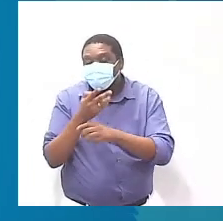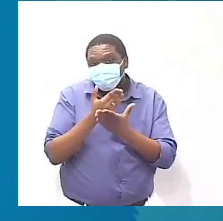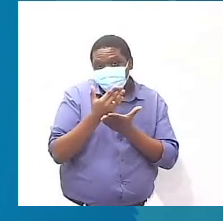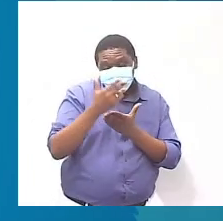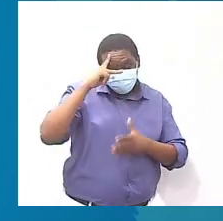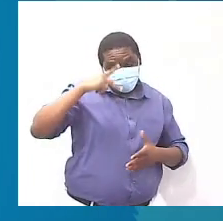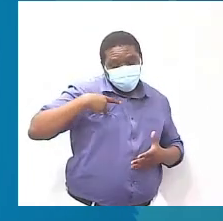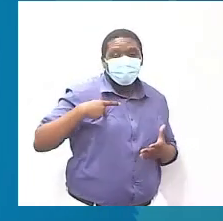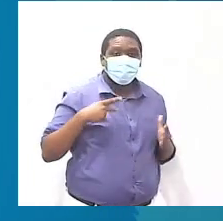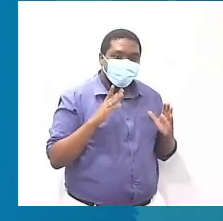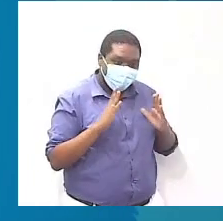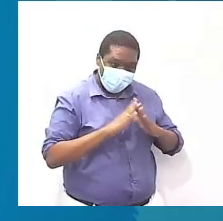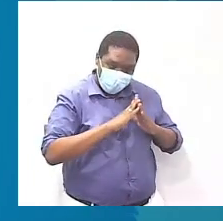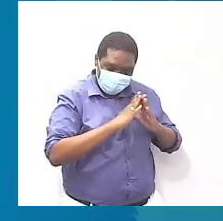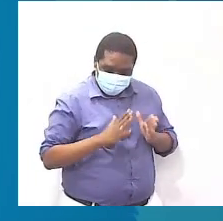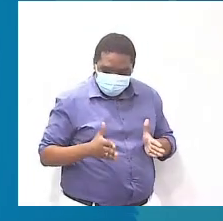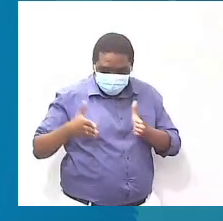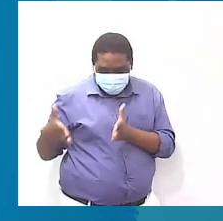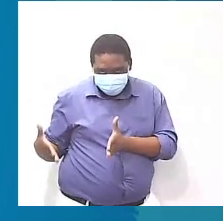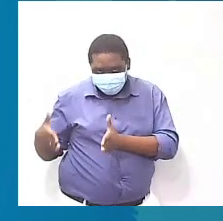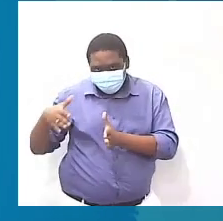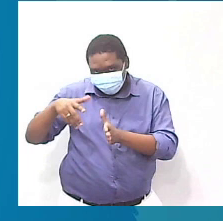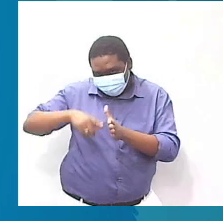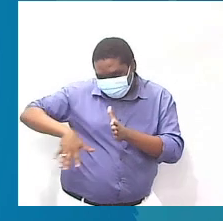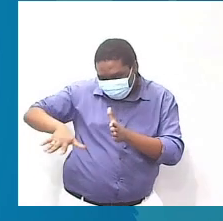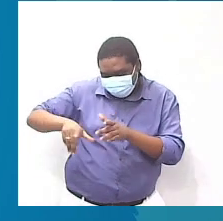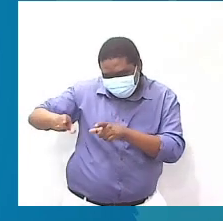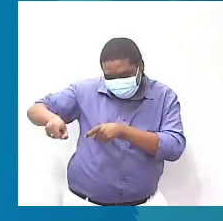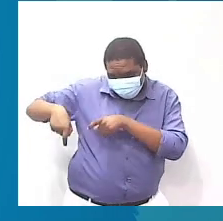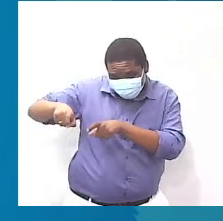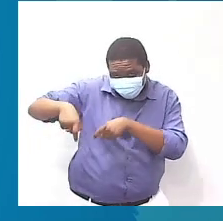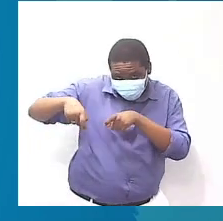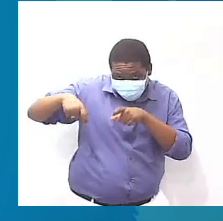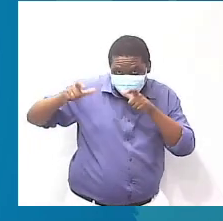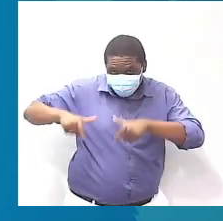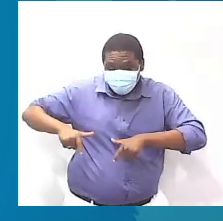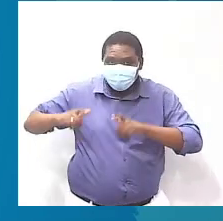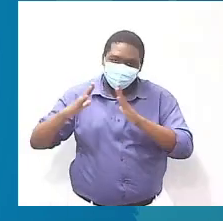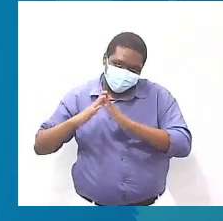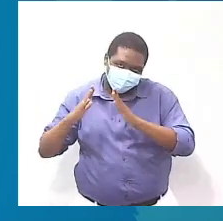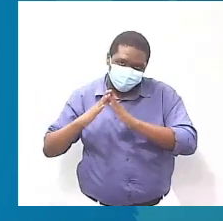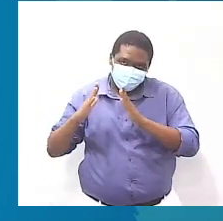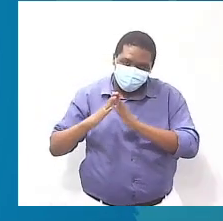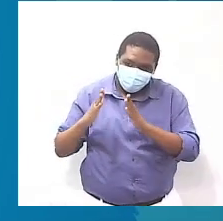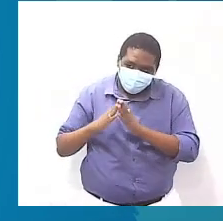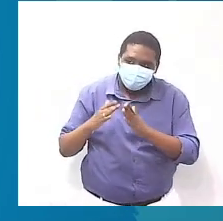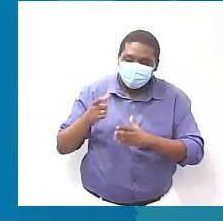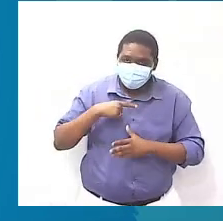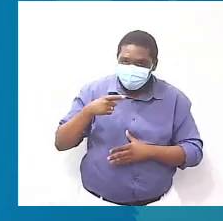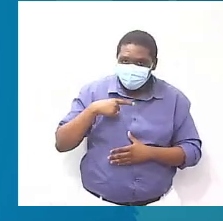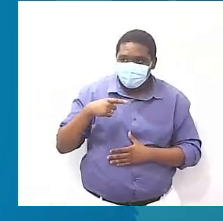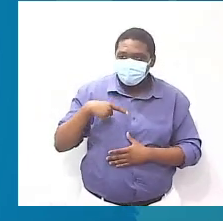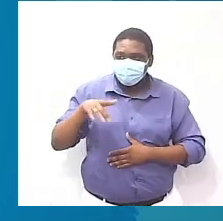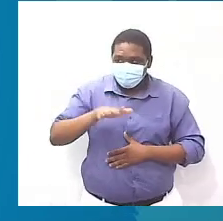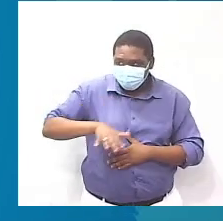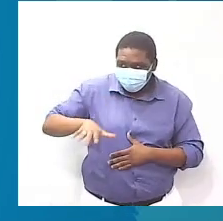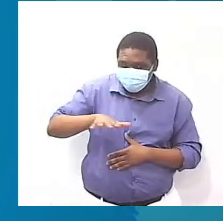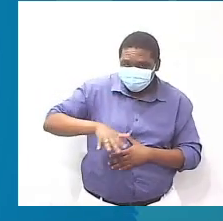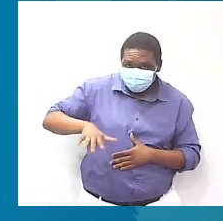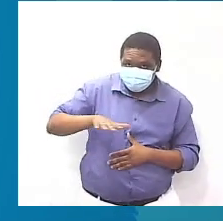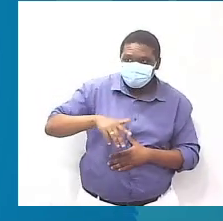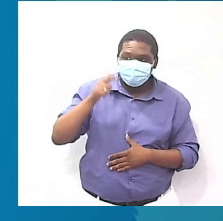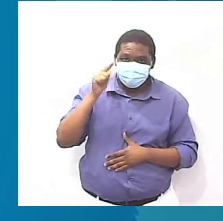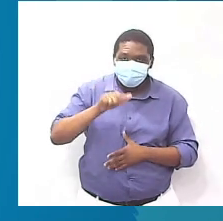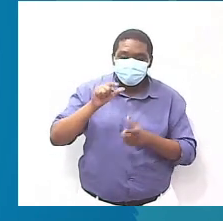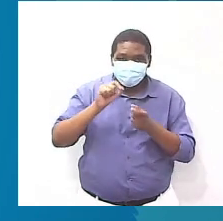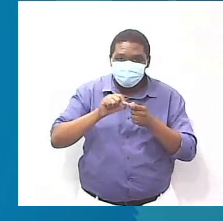plantar ao lado da sua casa, na tribo, na caverna, onde ele morasse, ali do ladinho tinha um espaço para ele fazer